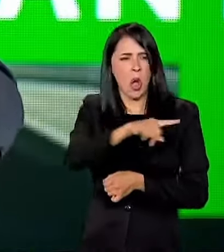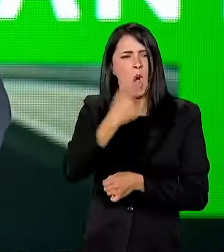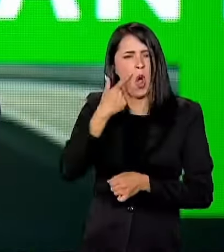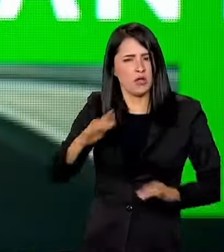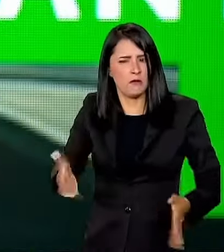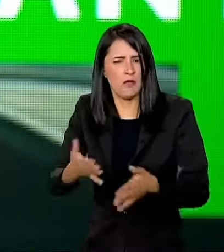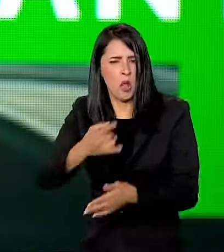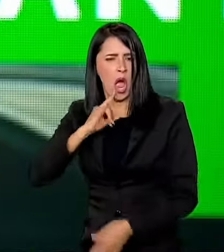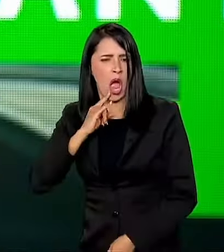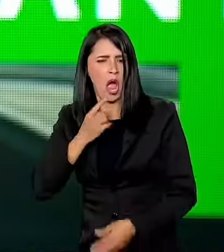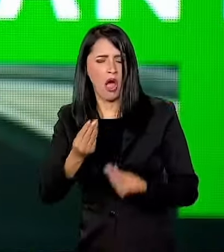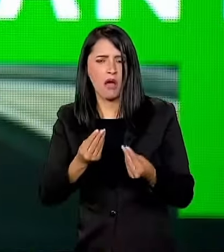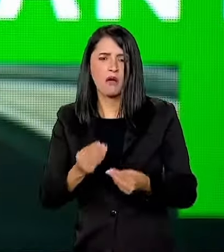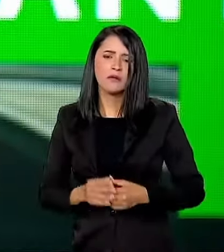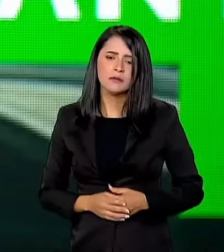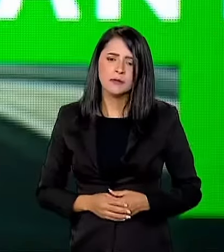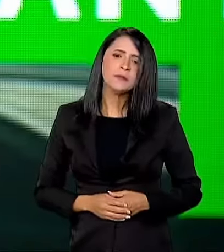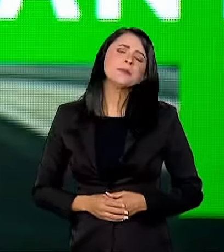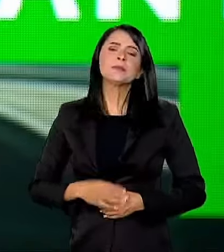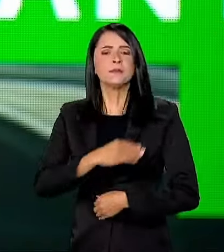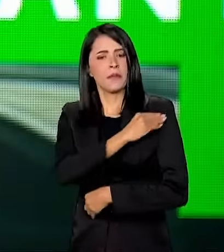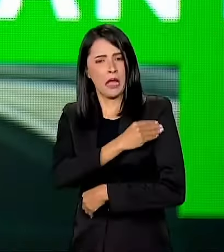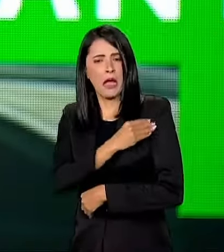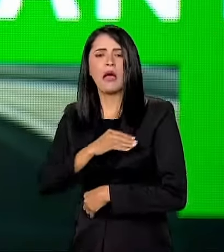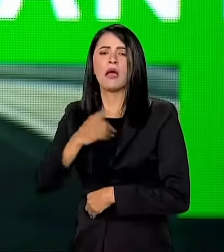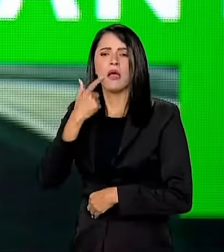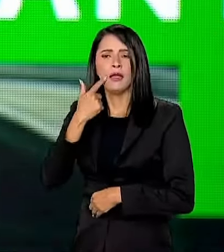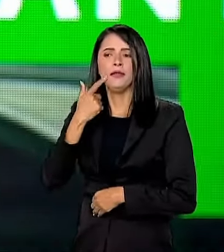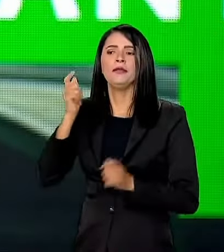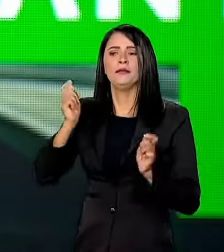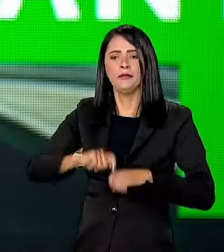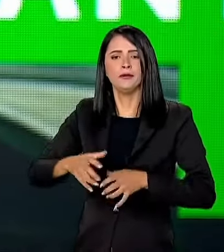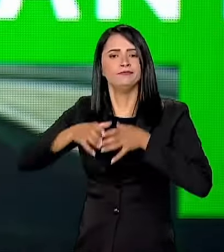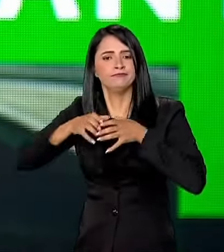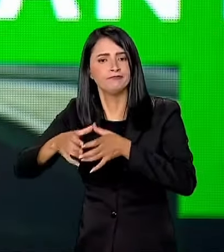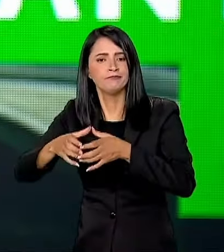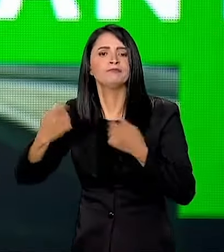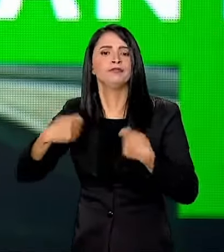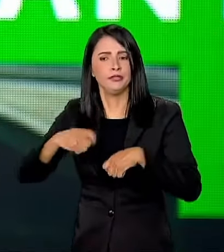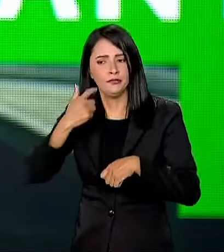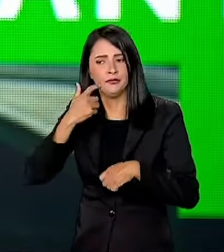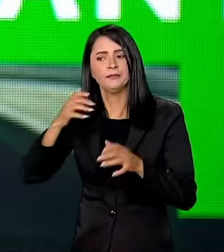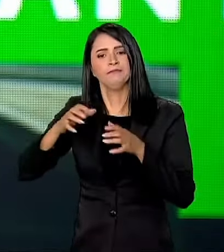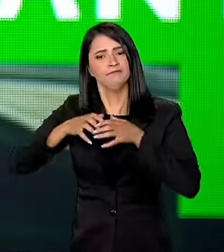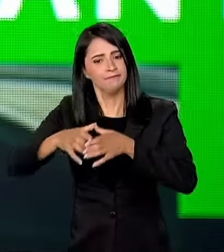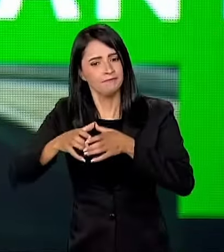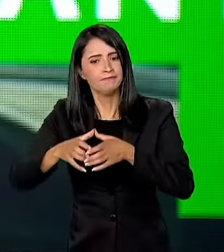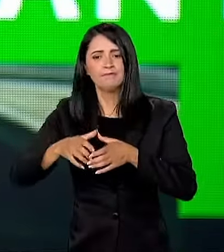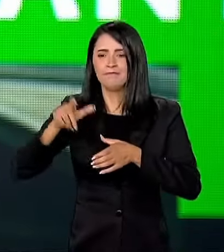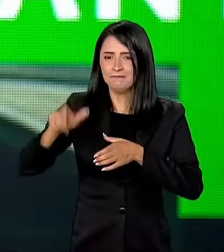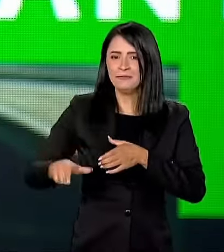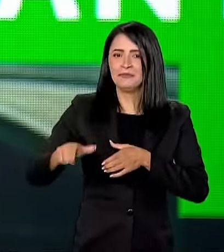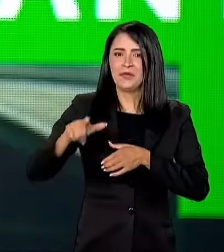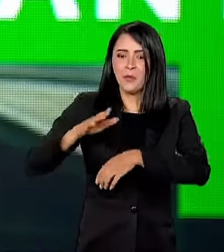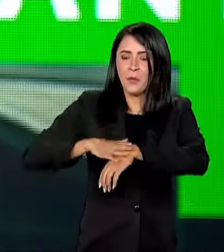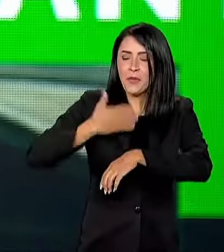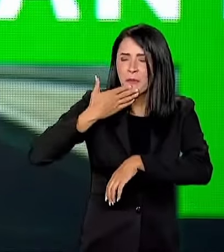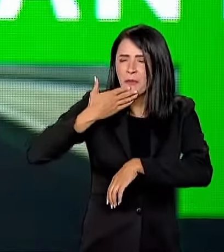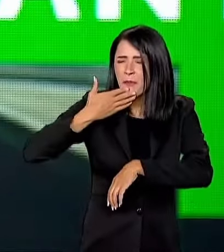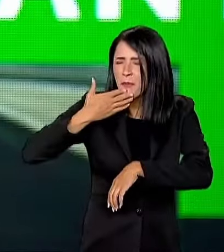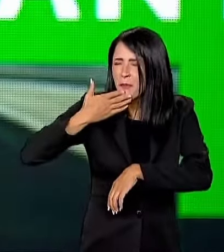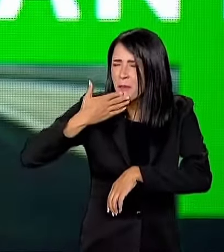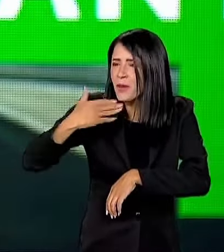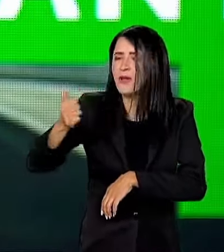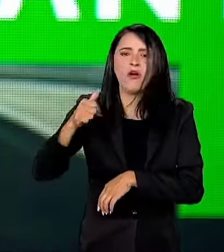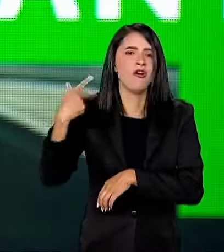o álcool. E eu tive o prazer de conviver, sabe, com o melhor momento